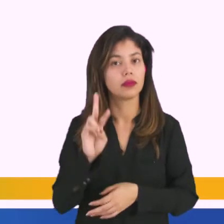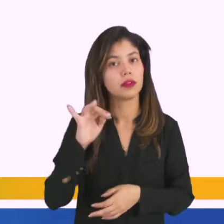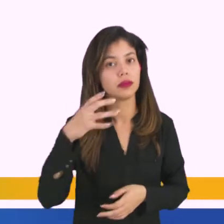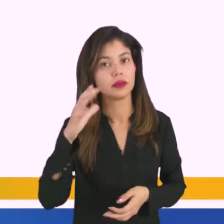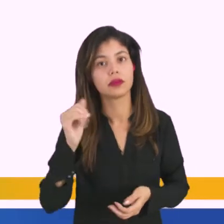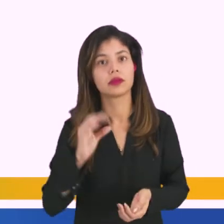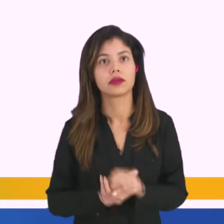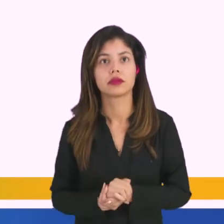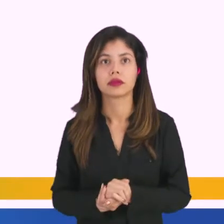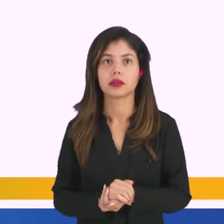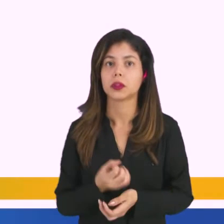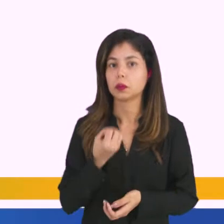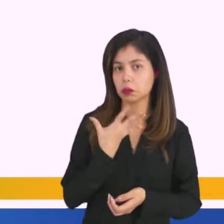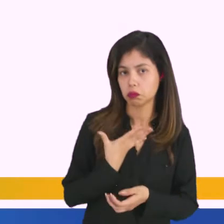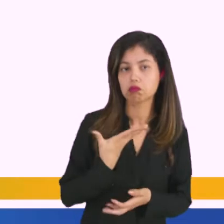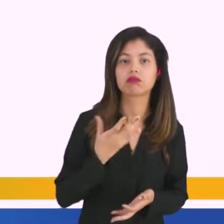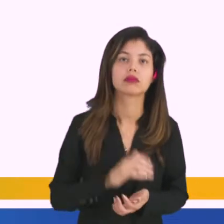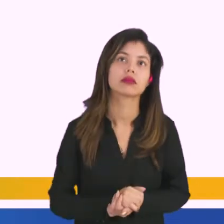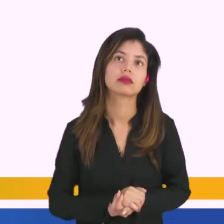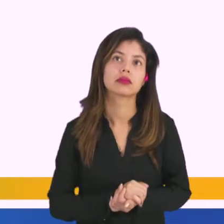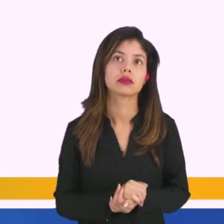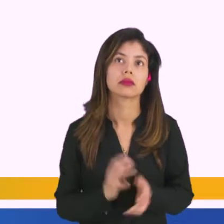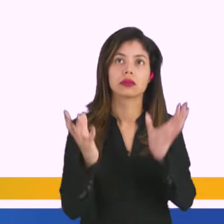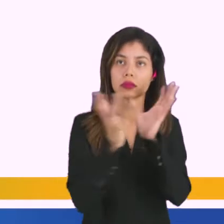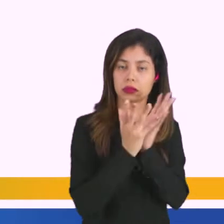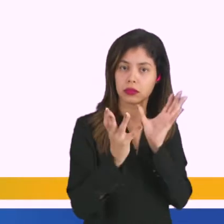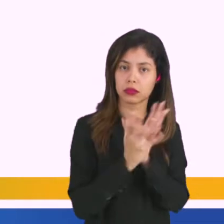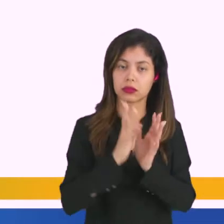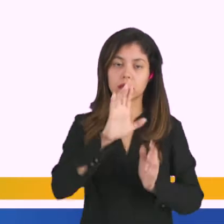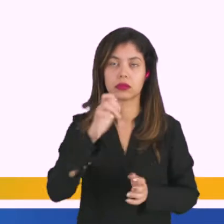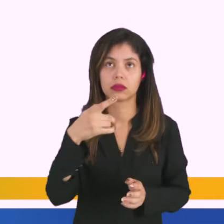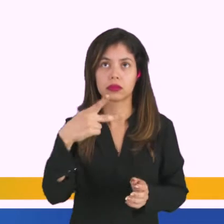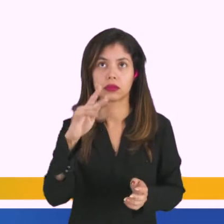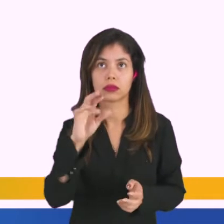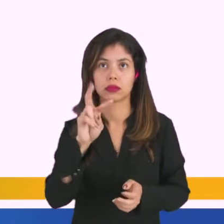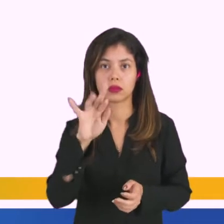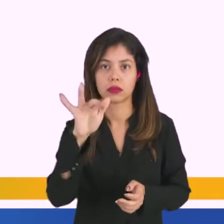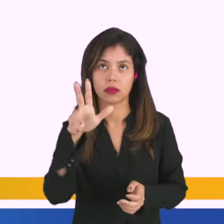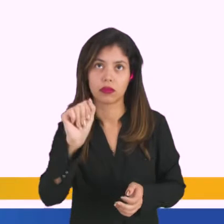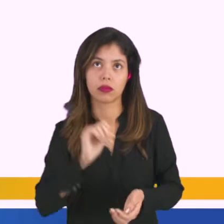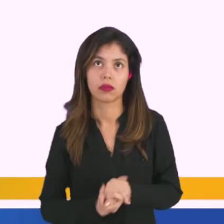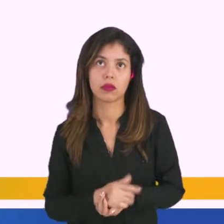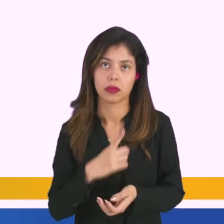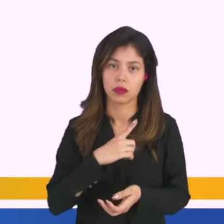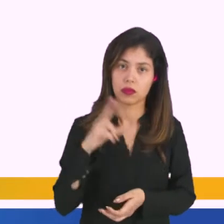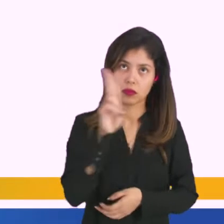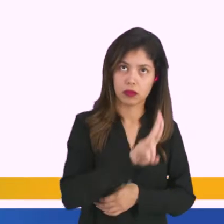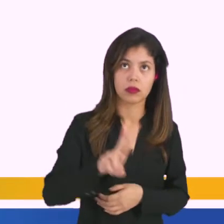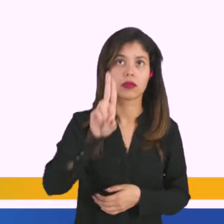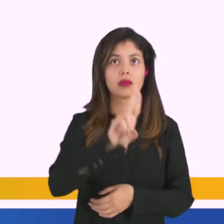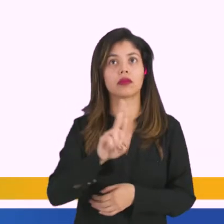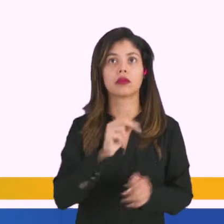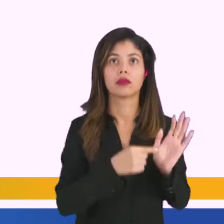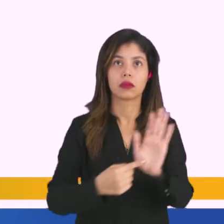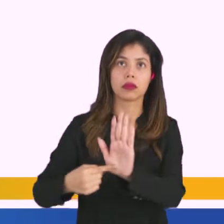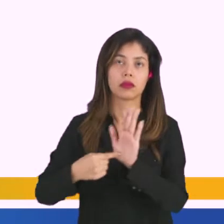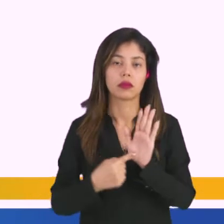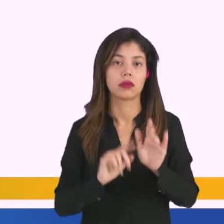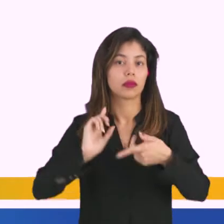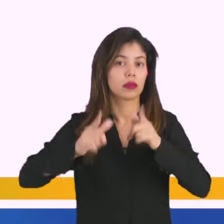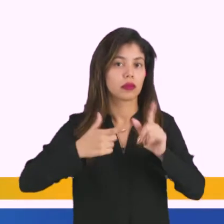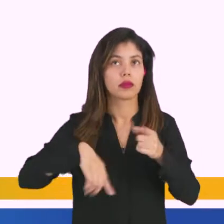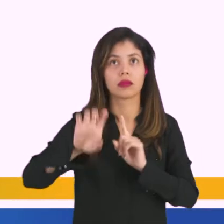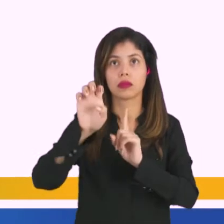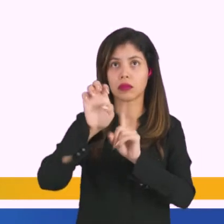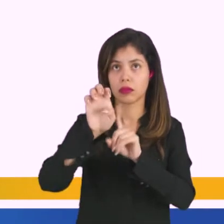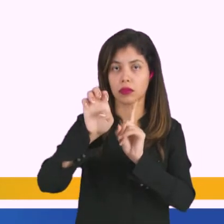de espaço favorável. Então, para o conjunto espaço favorável, nós vamos usar para sua representação a